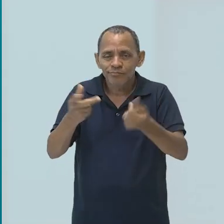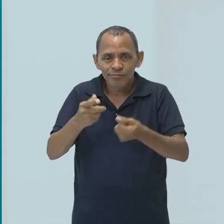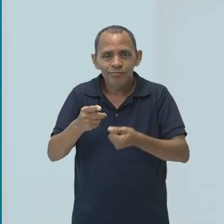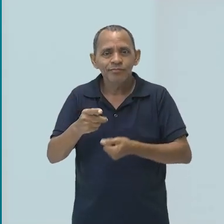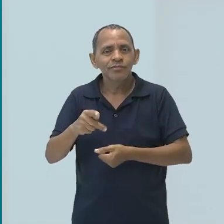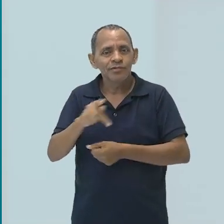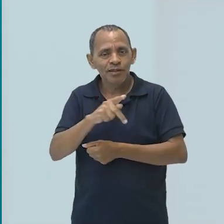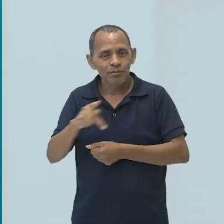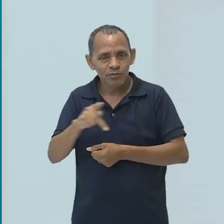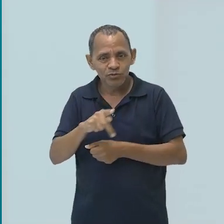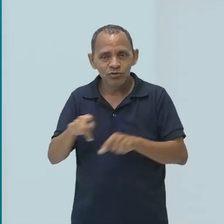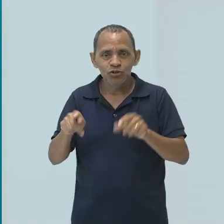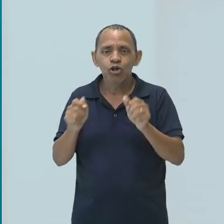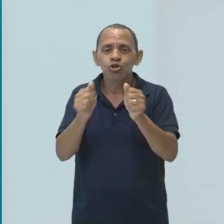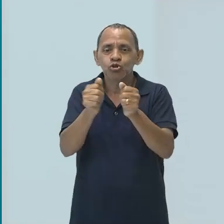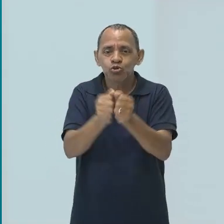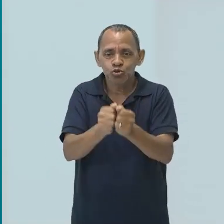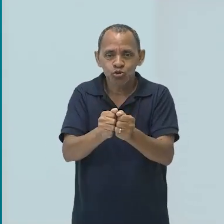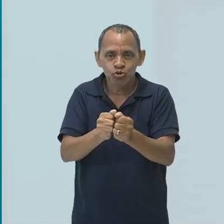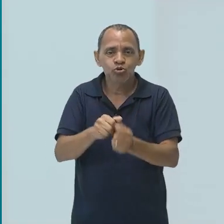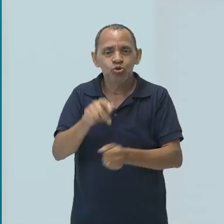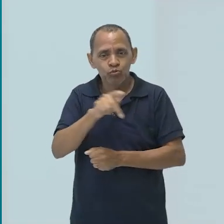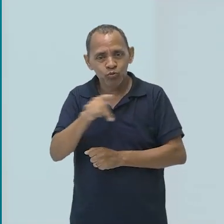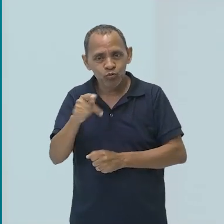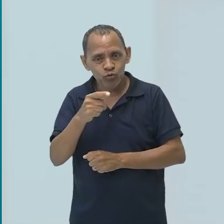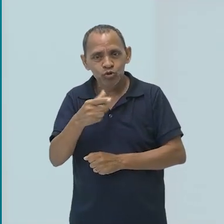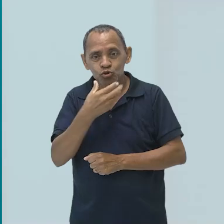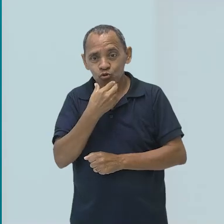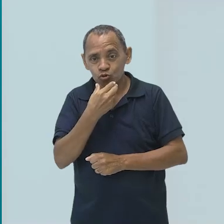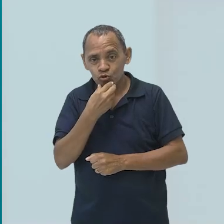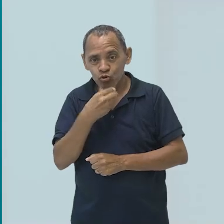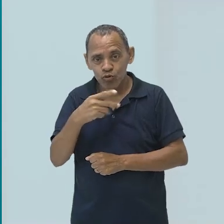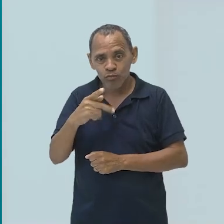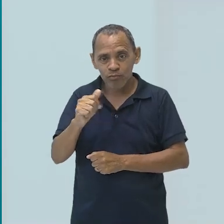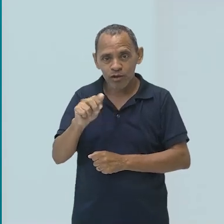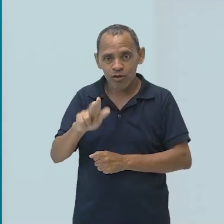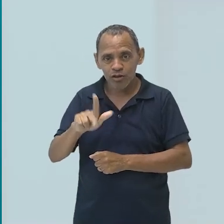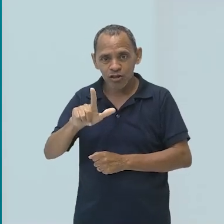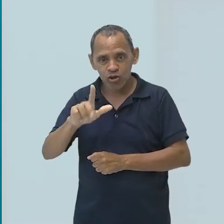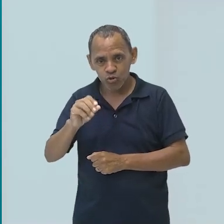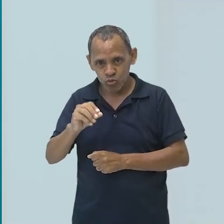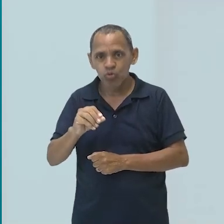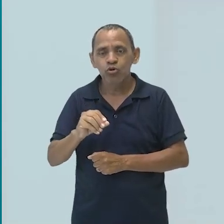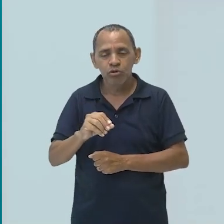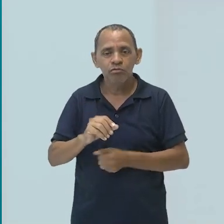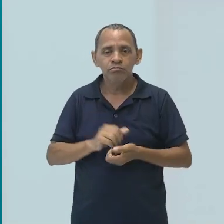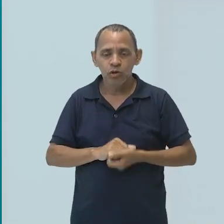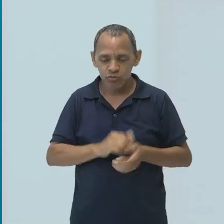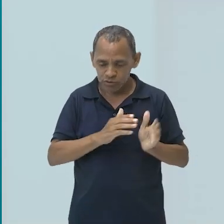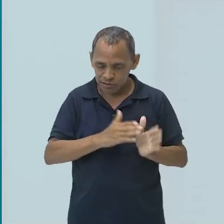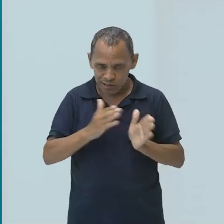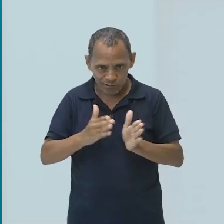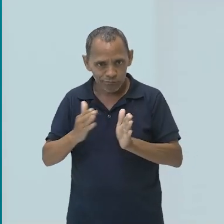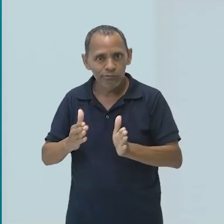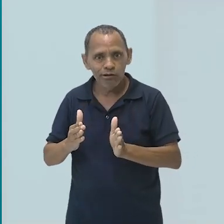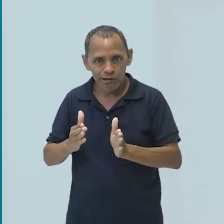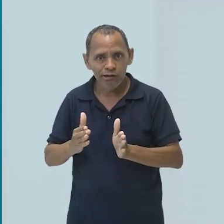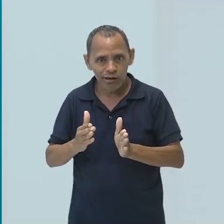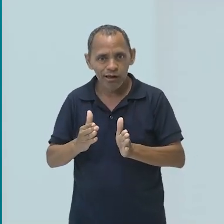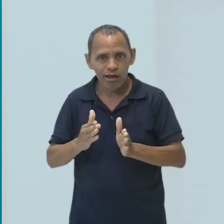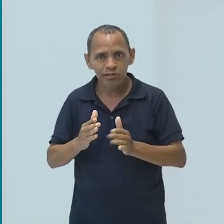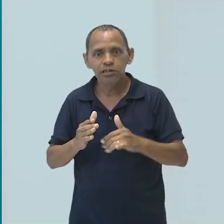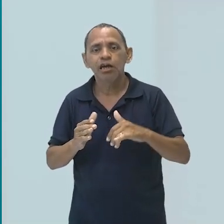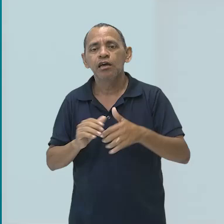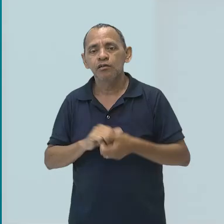Bom, então são essas as ações que devem ser tomadas para atender ali uma vítima que está tendo um ataque epiléptico,